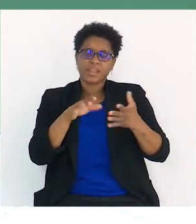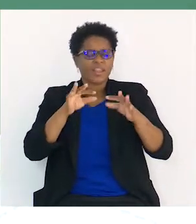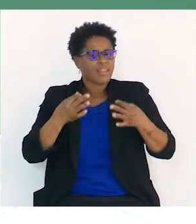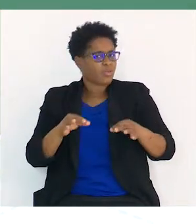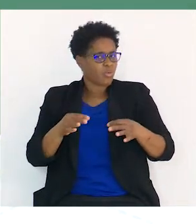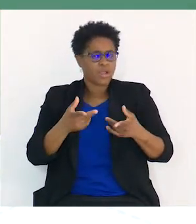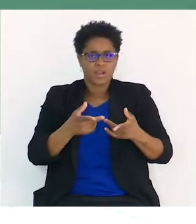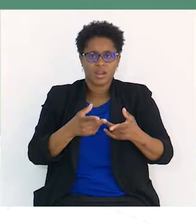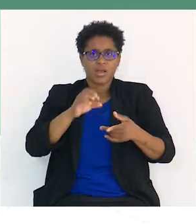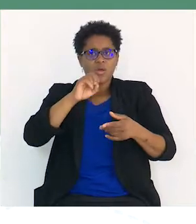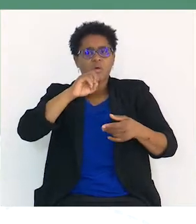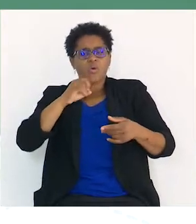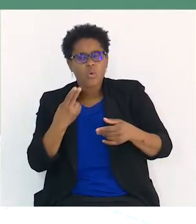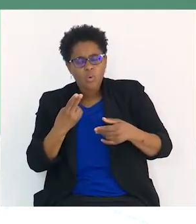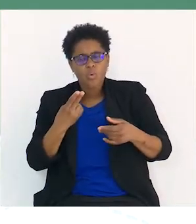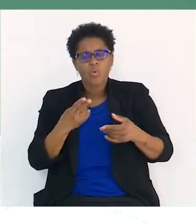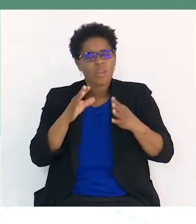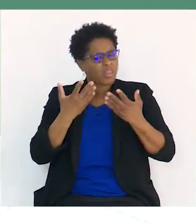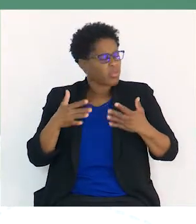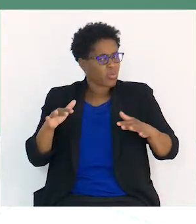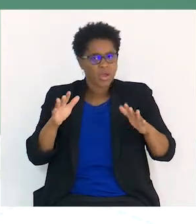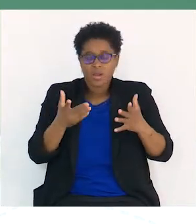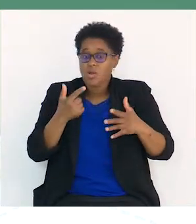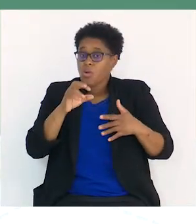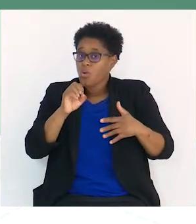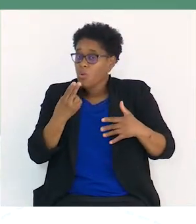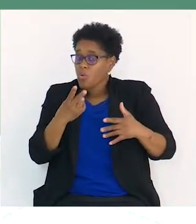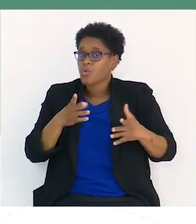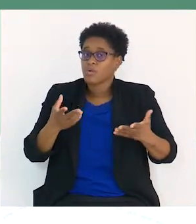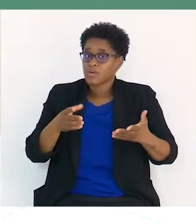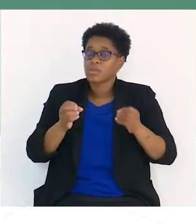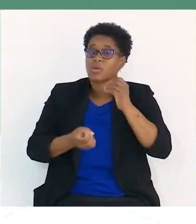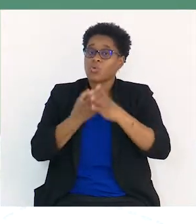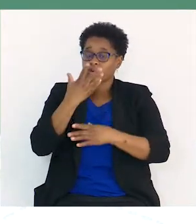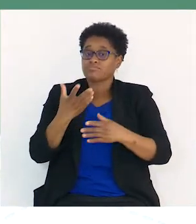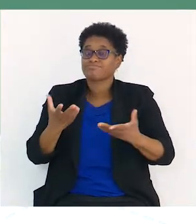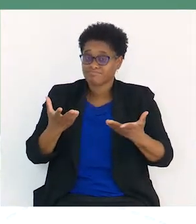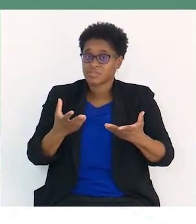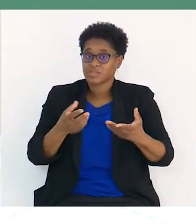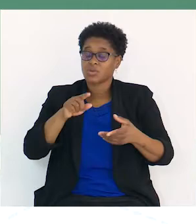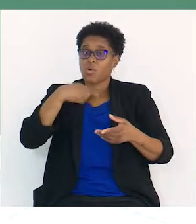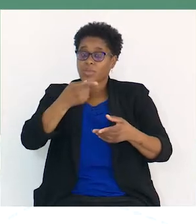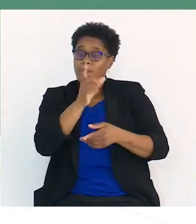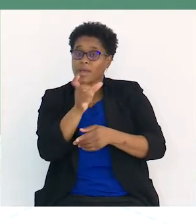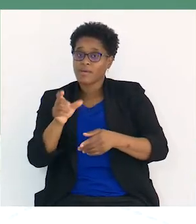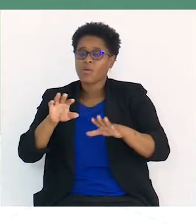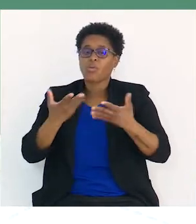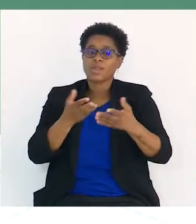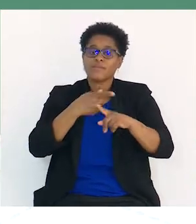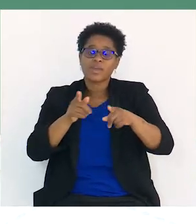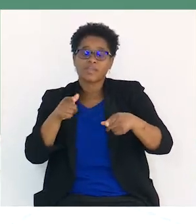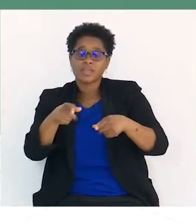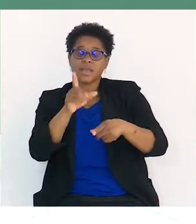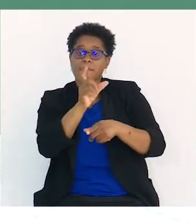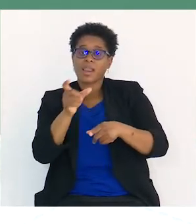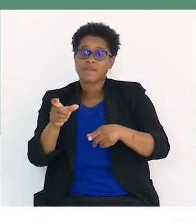natural ou aquilo que vai dar origem a outras palavras? Qual é a diferença entre esta palavra amar e